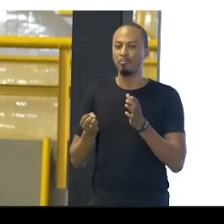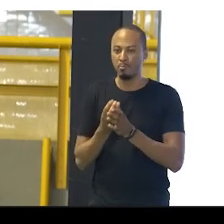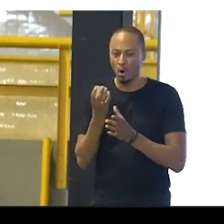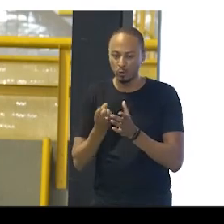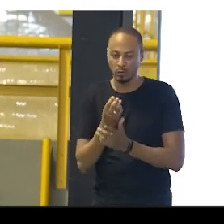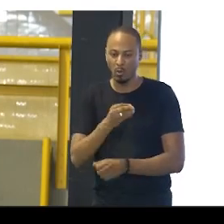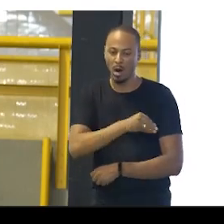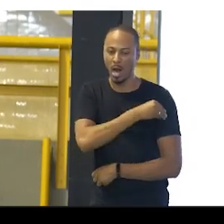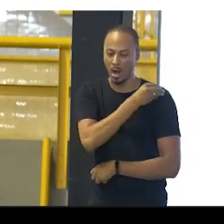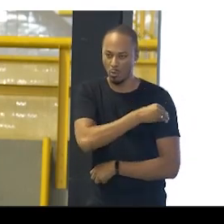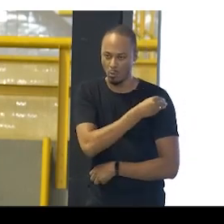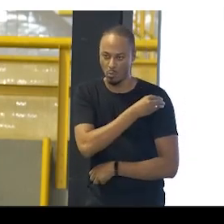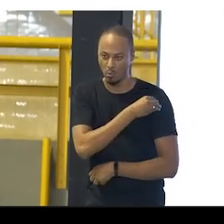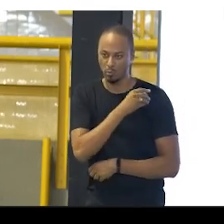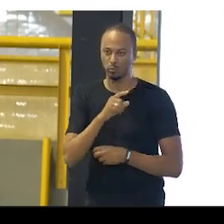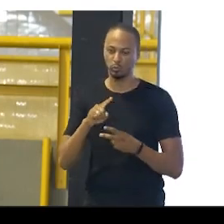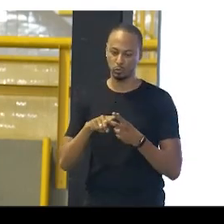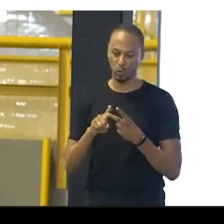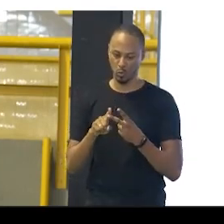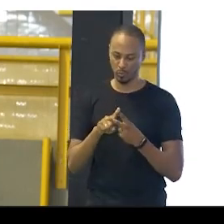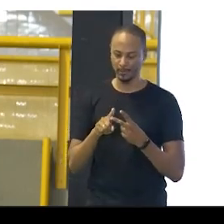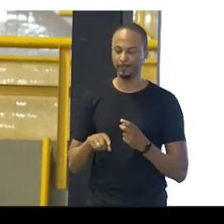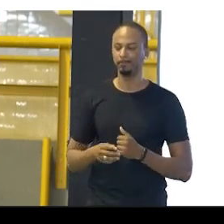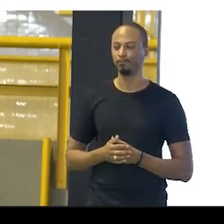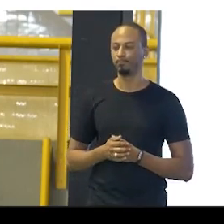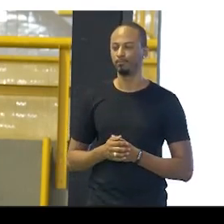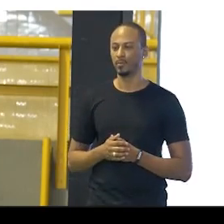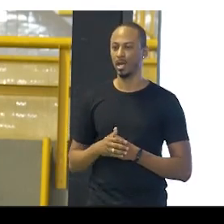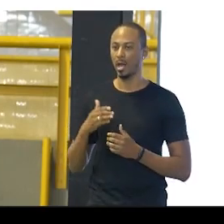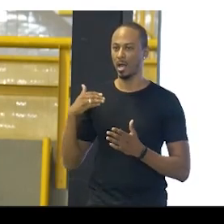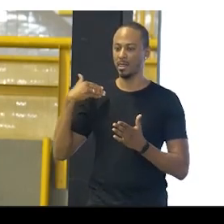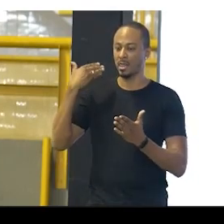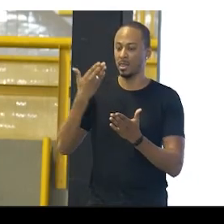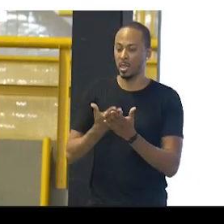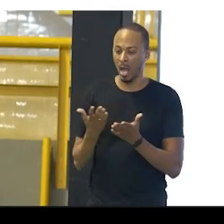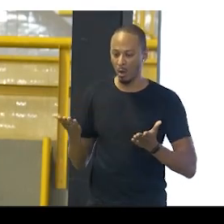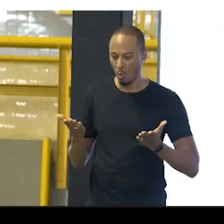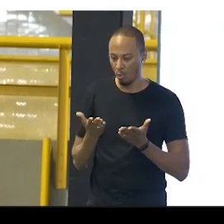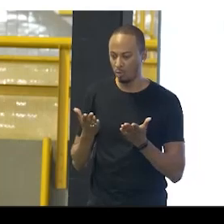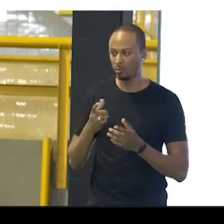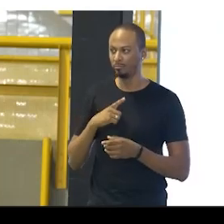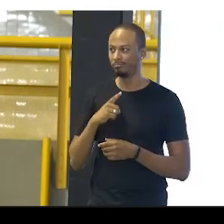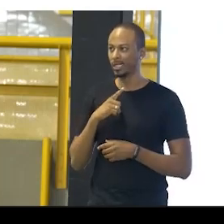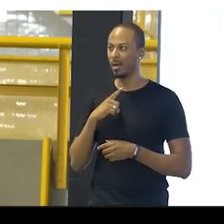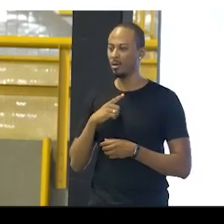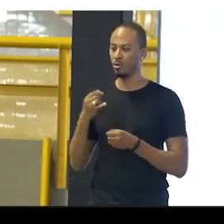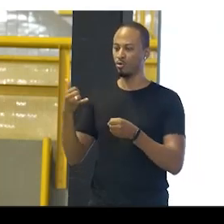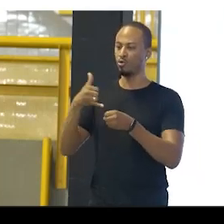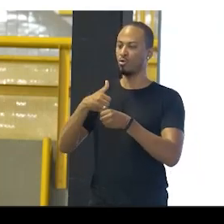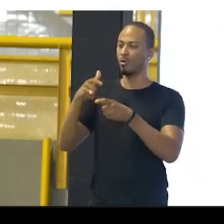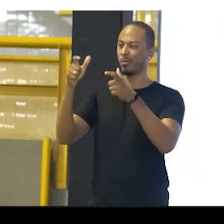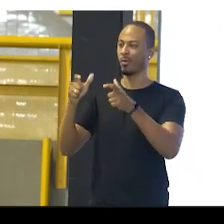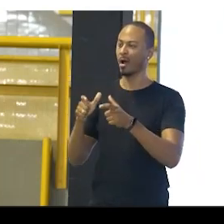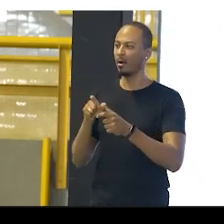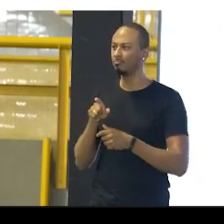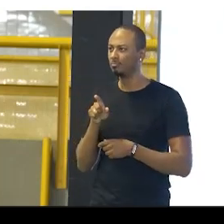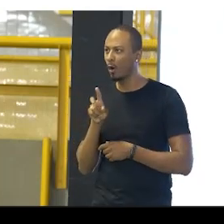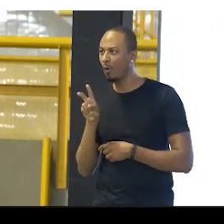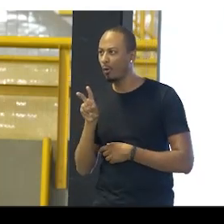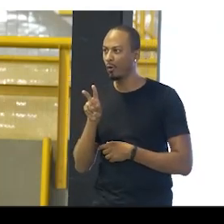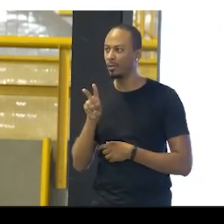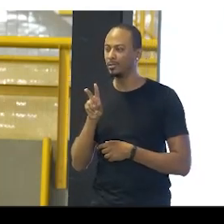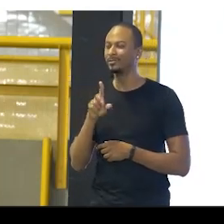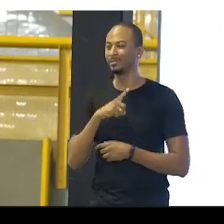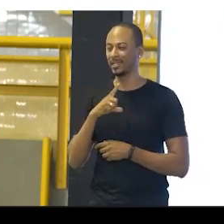Até hoje, se você passa em qualquer ponto, qualquer posto de combustível, você tem a opção do álcool. Ah,